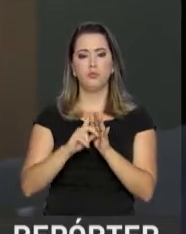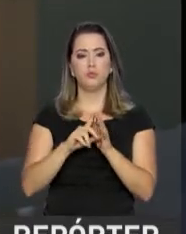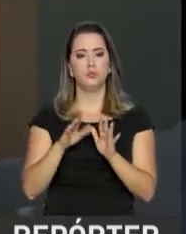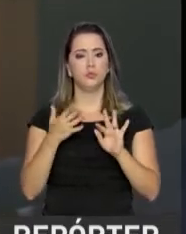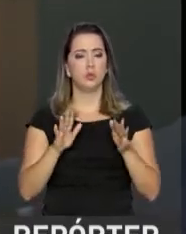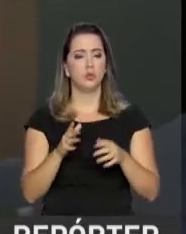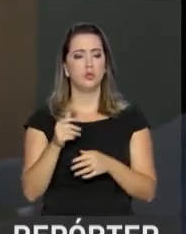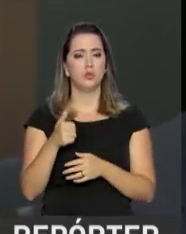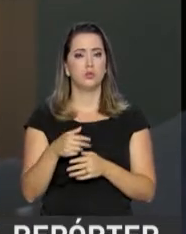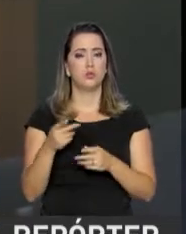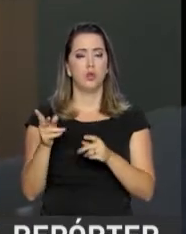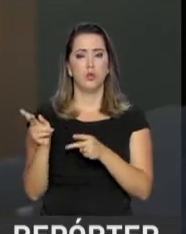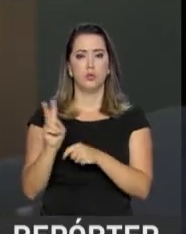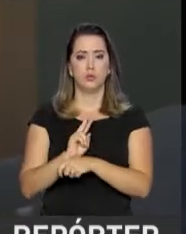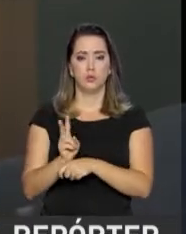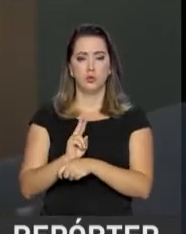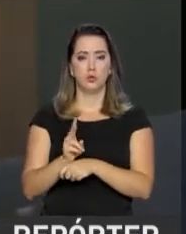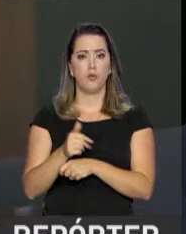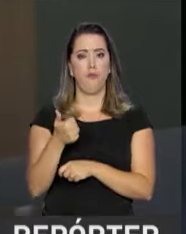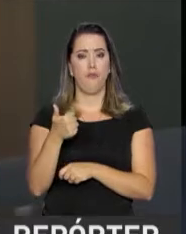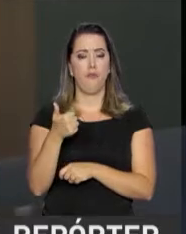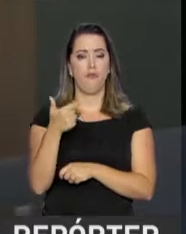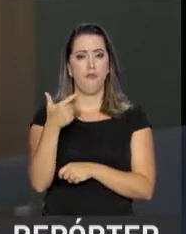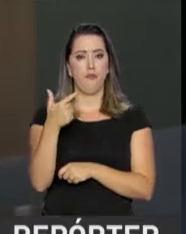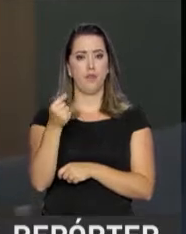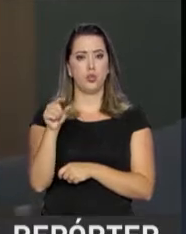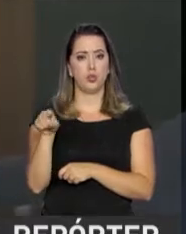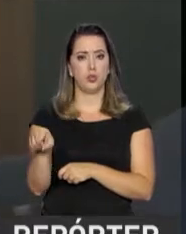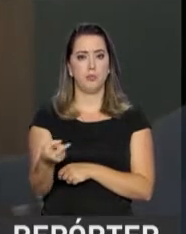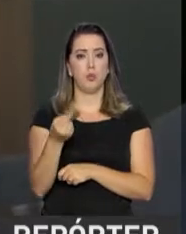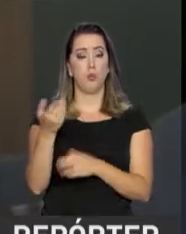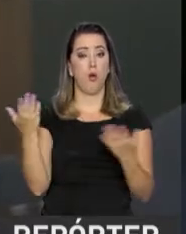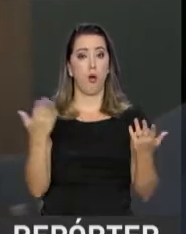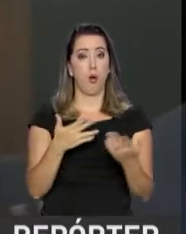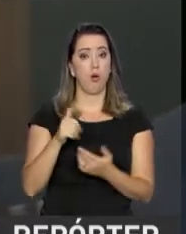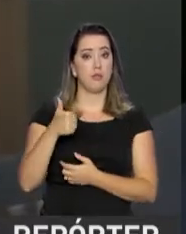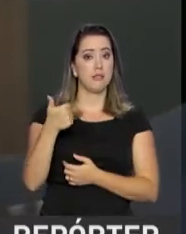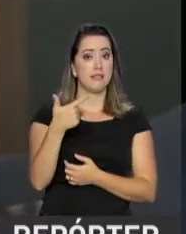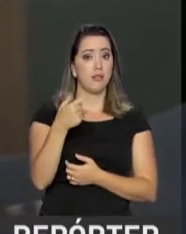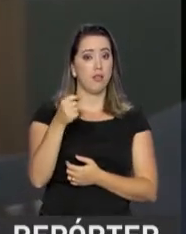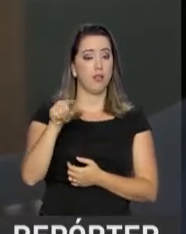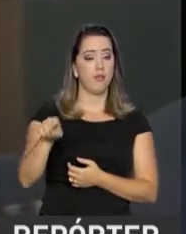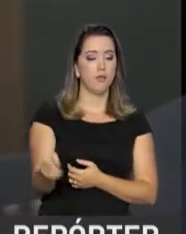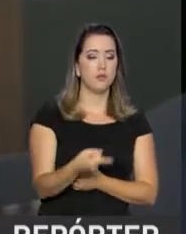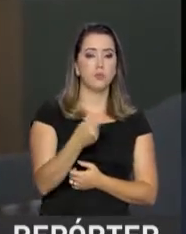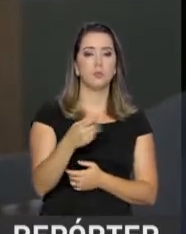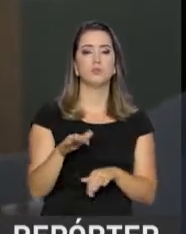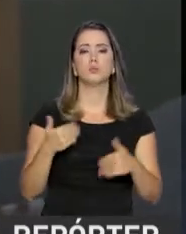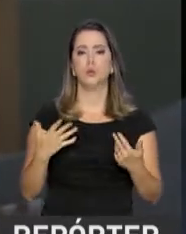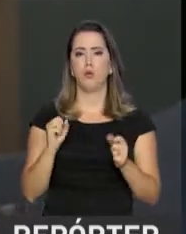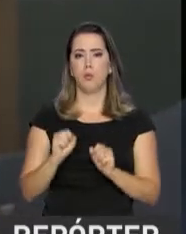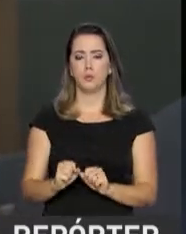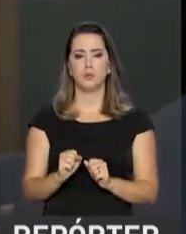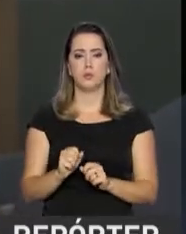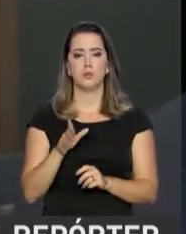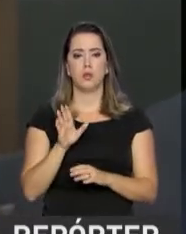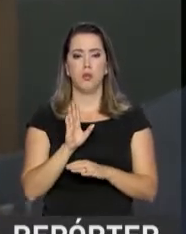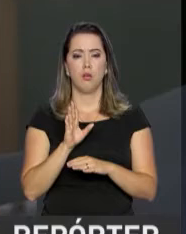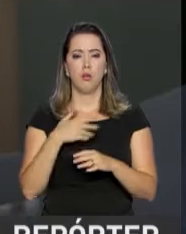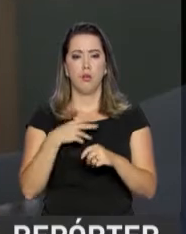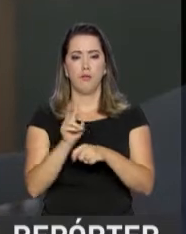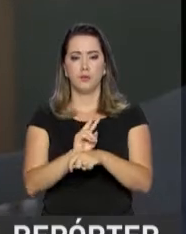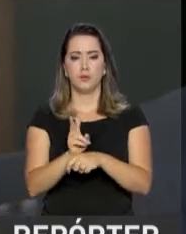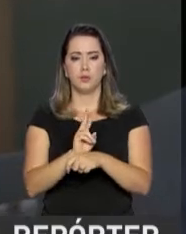de realizar perícias de revisão de 20 mil para 120 mil isso tornará possível fazer a revisão tanto no auxílio doença